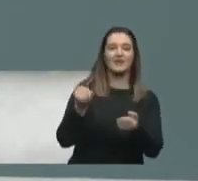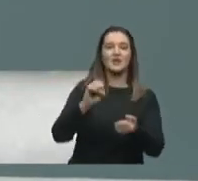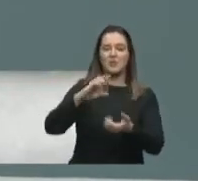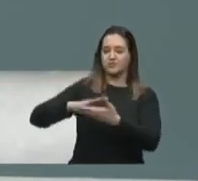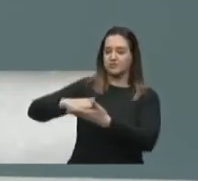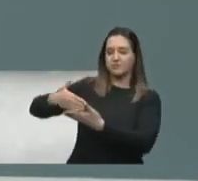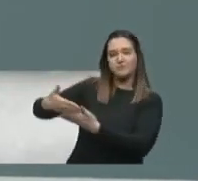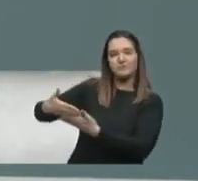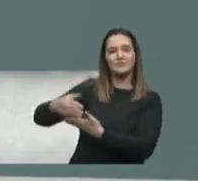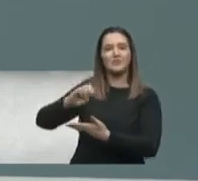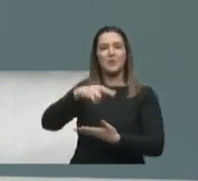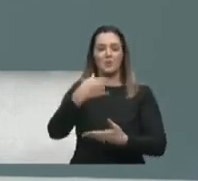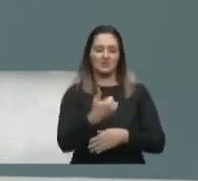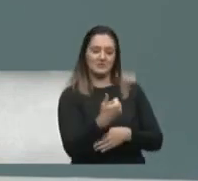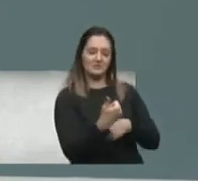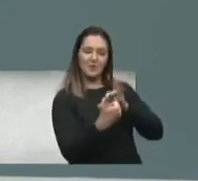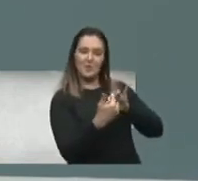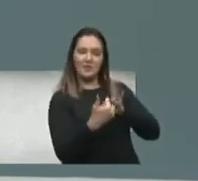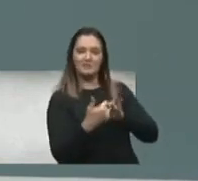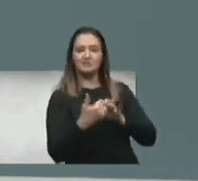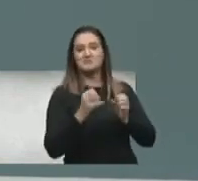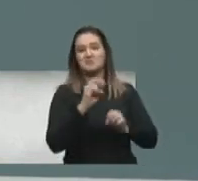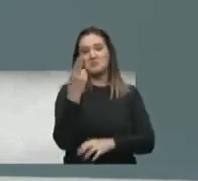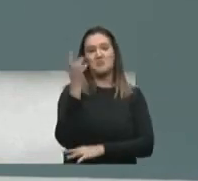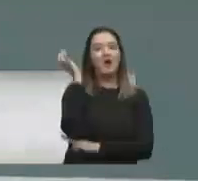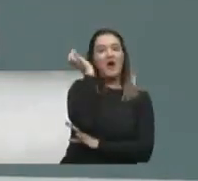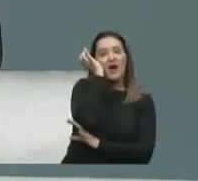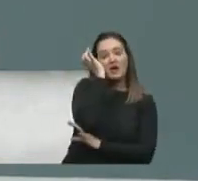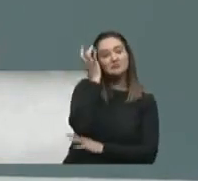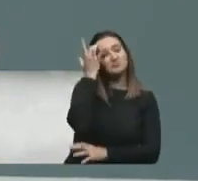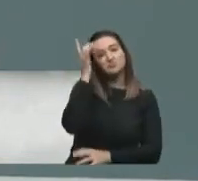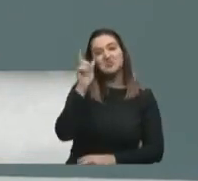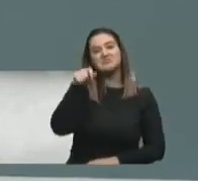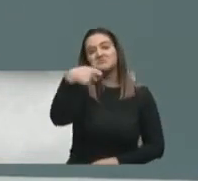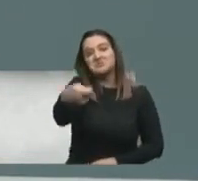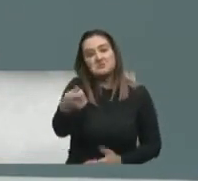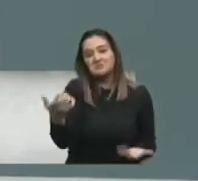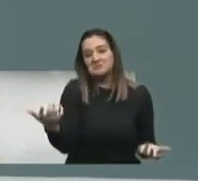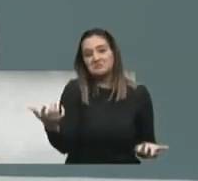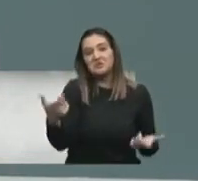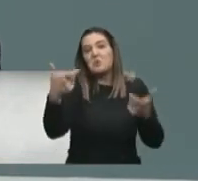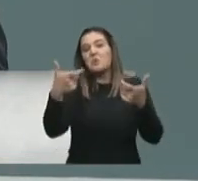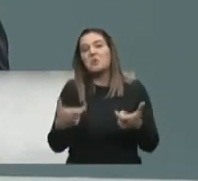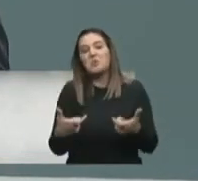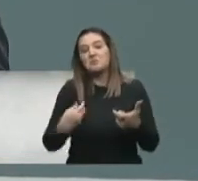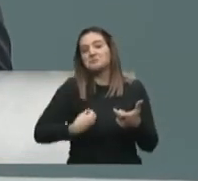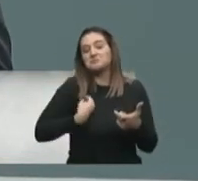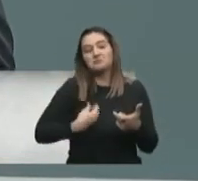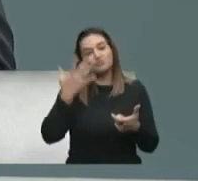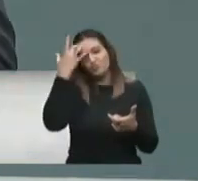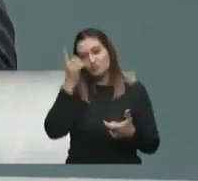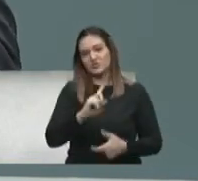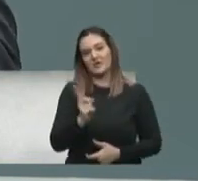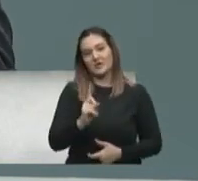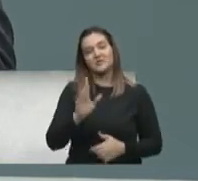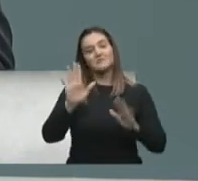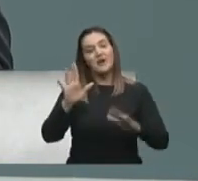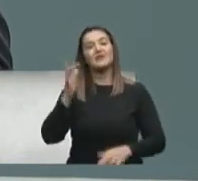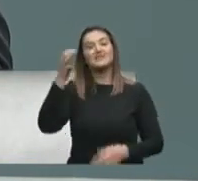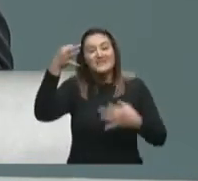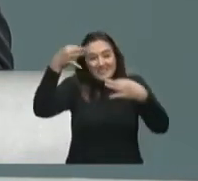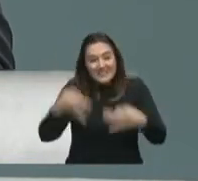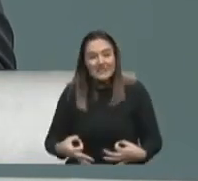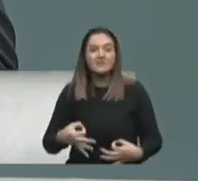ouvindo pelo rádio. Eu não sei o seu nome, não sei onde você exatamente está, mas uma coisa eu sei: Jesus ama